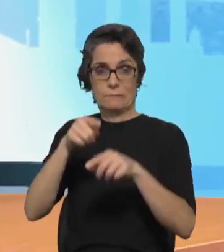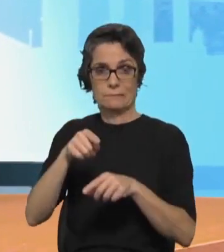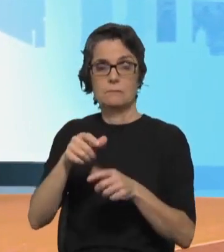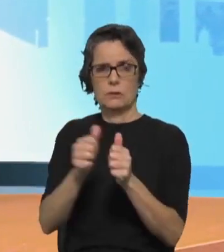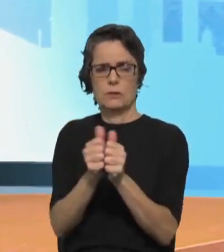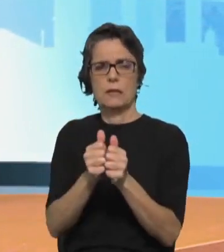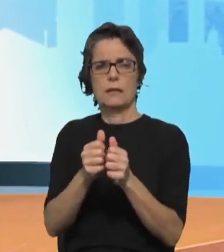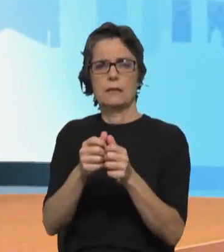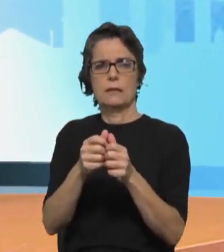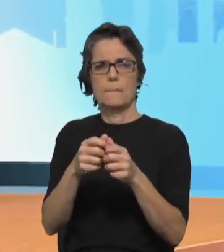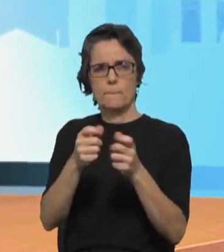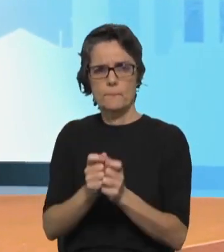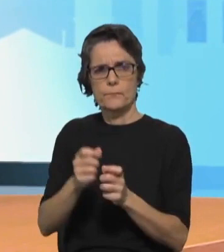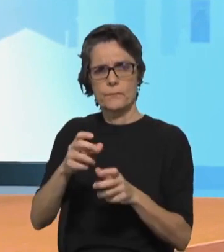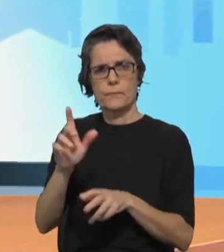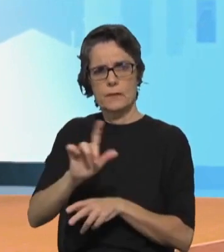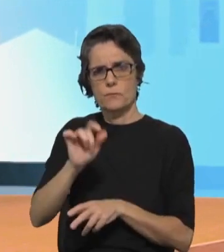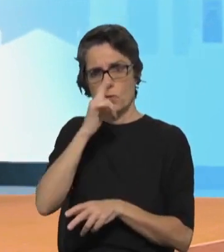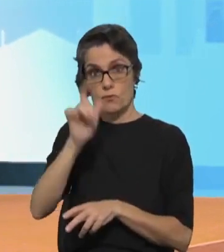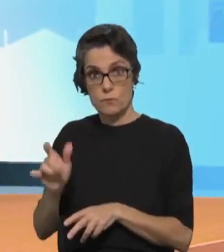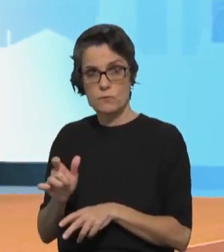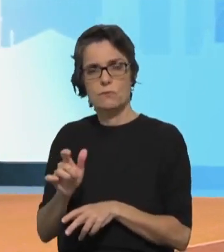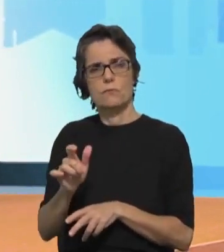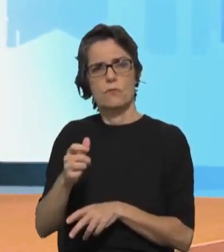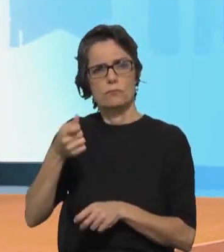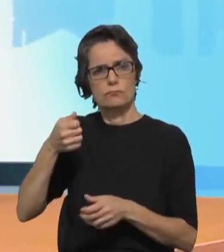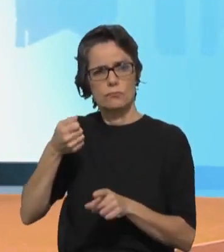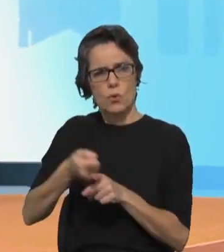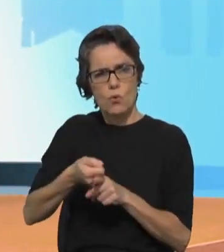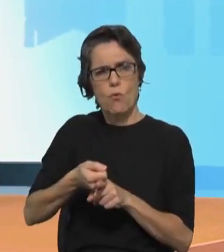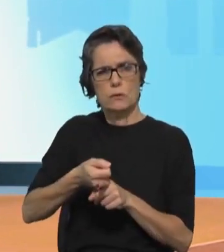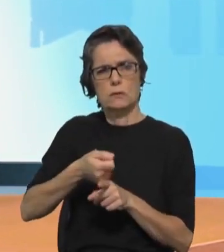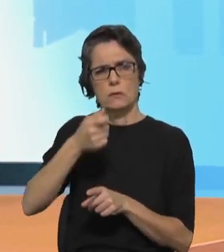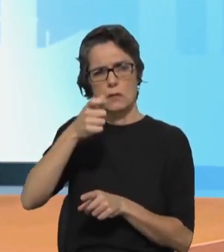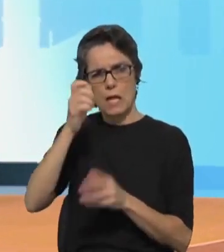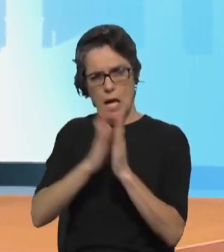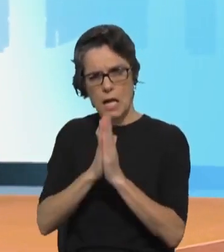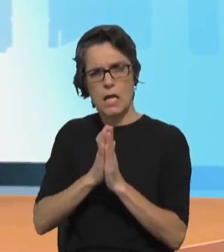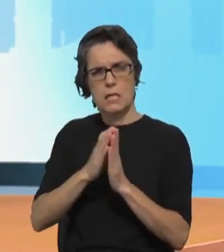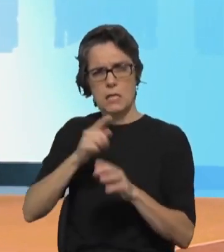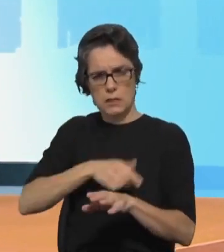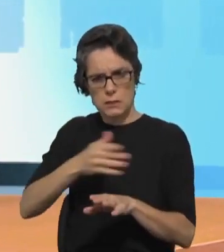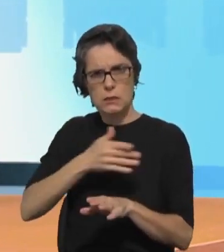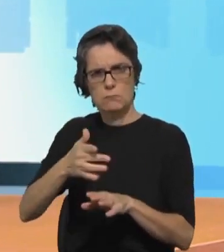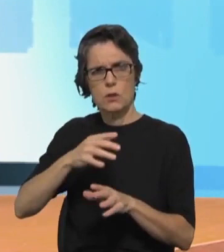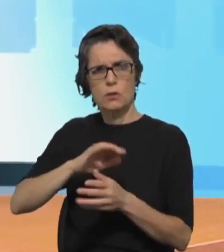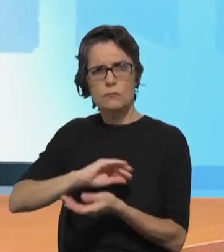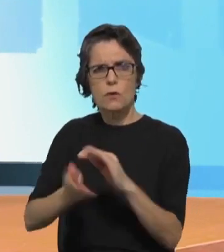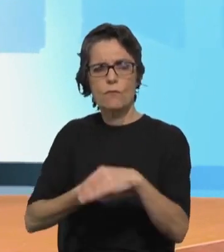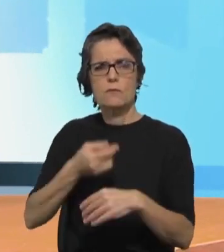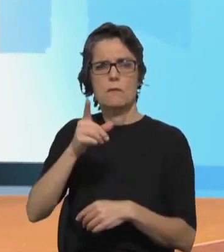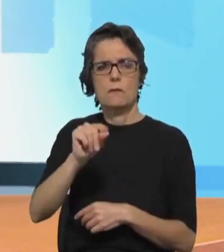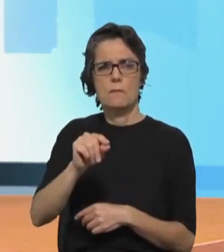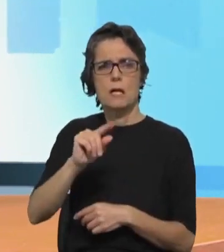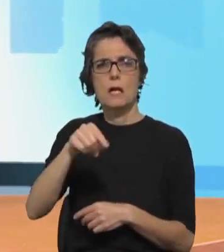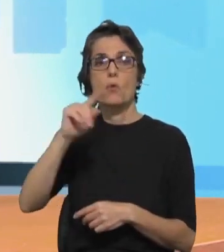da Igreja neste período revolucionário, e outros que vão defender que a